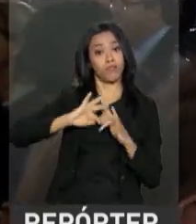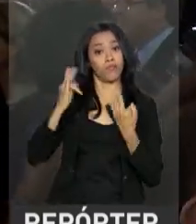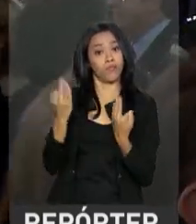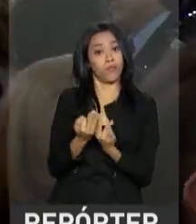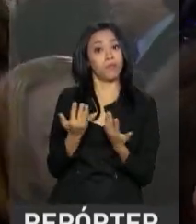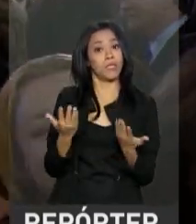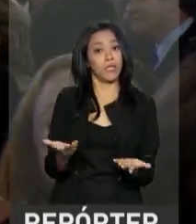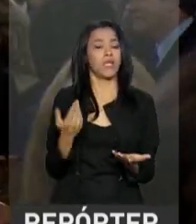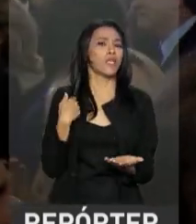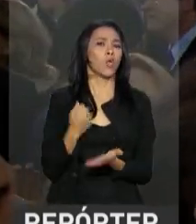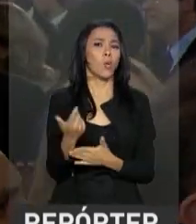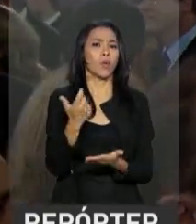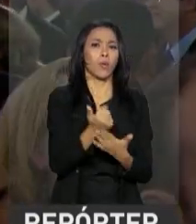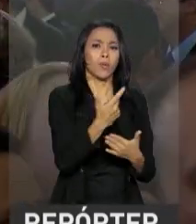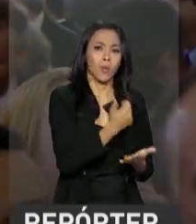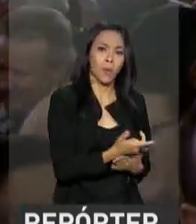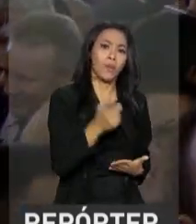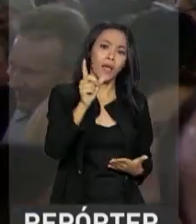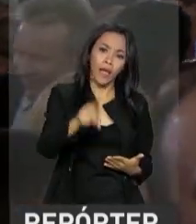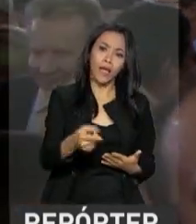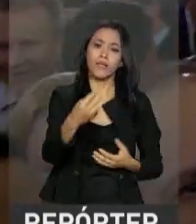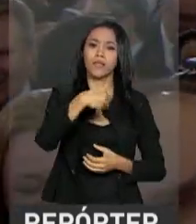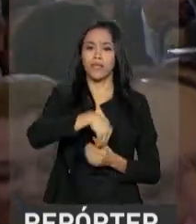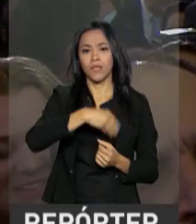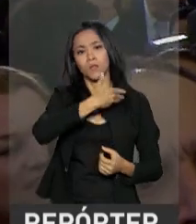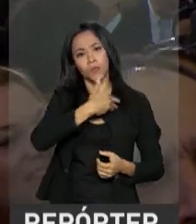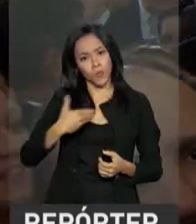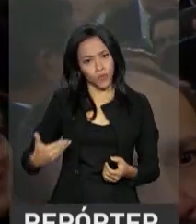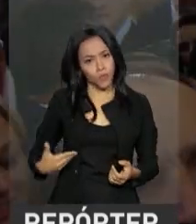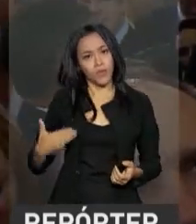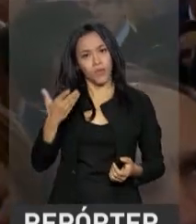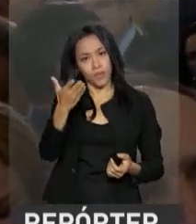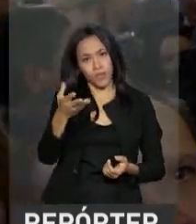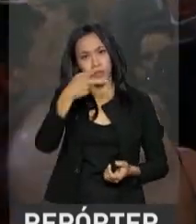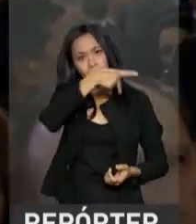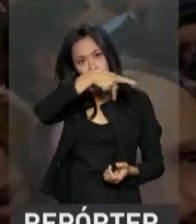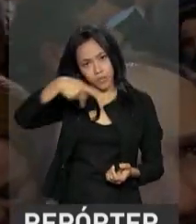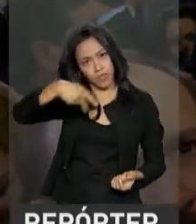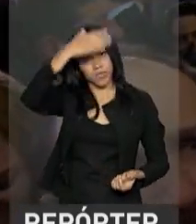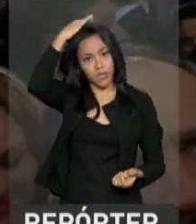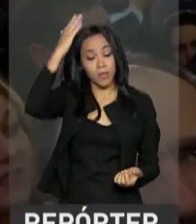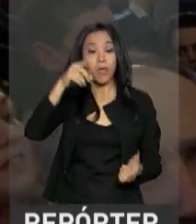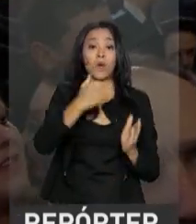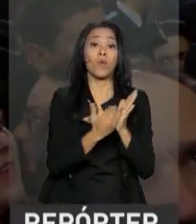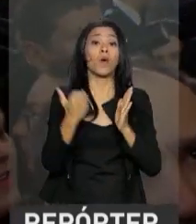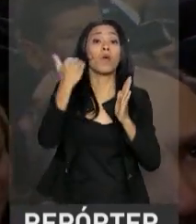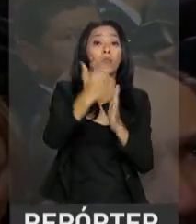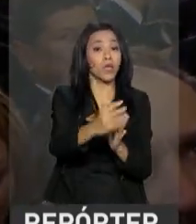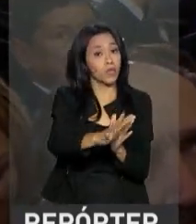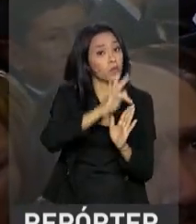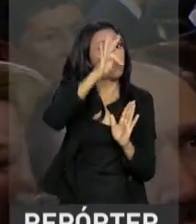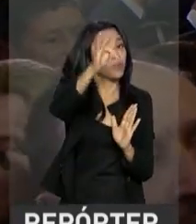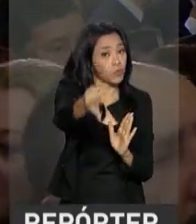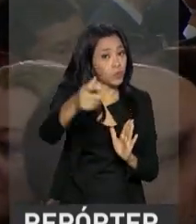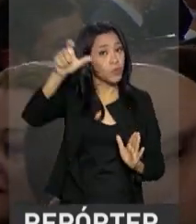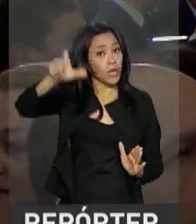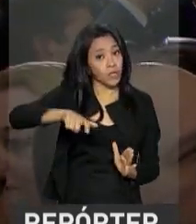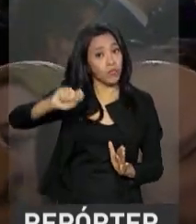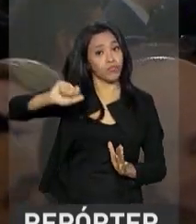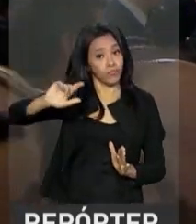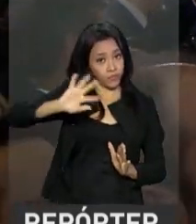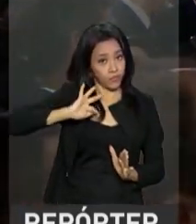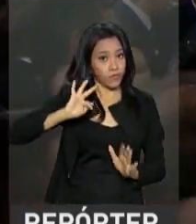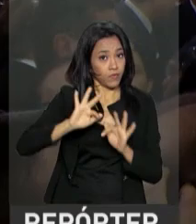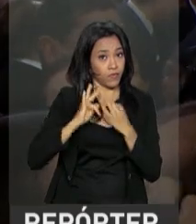de alimentos está dentro do governo do presidente michel temer o aumento futuro aumento do bolsa-família do reajuste